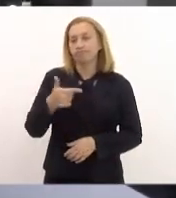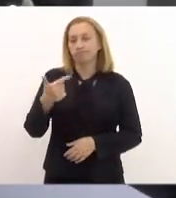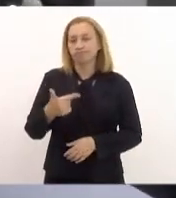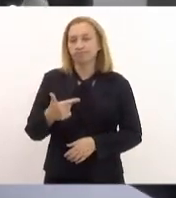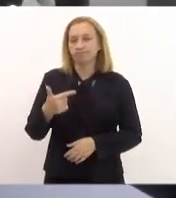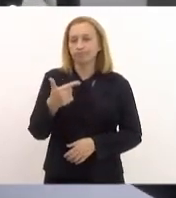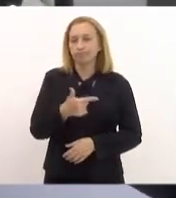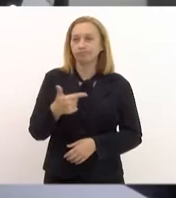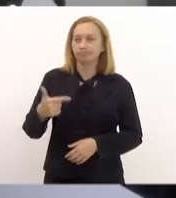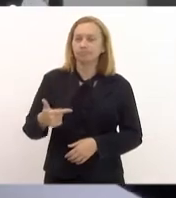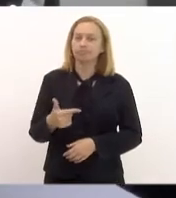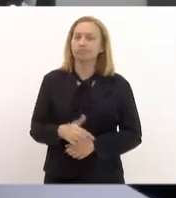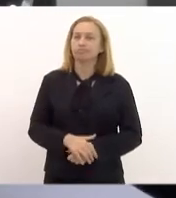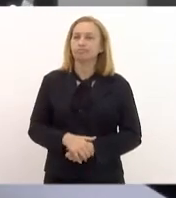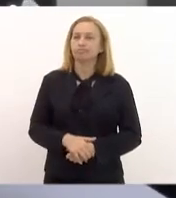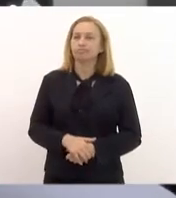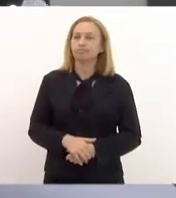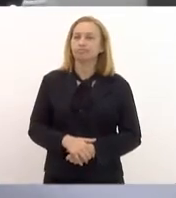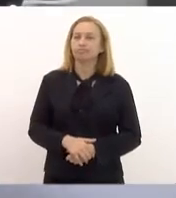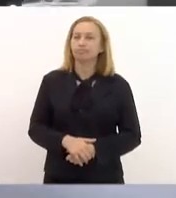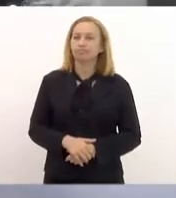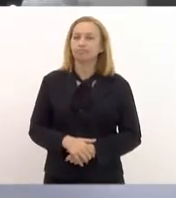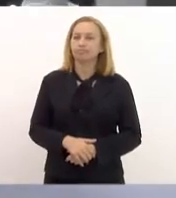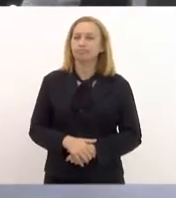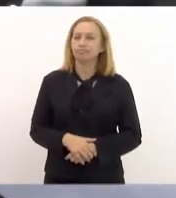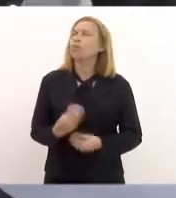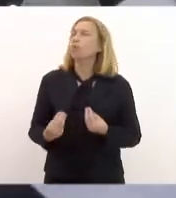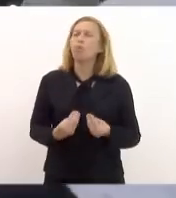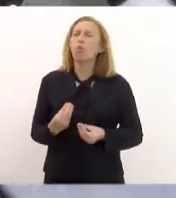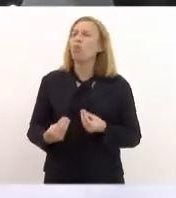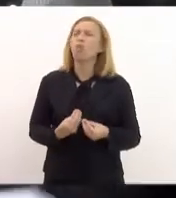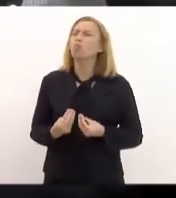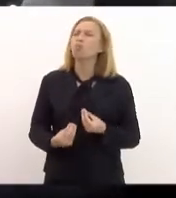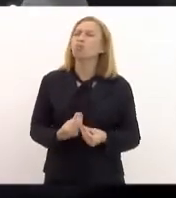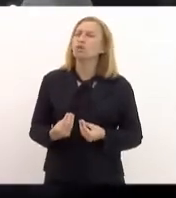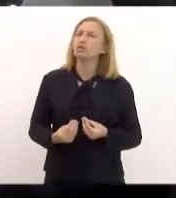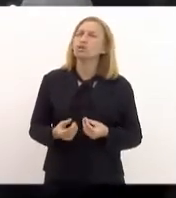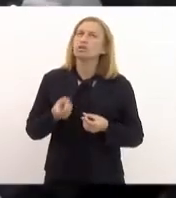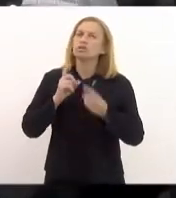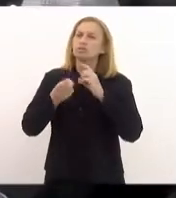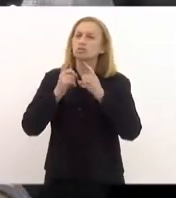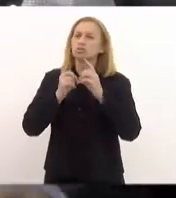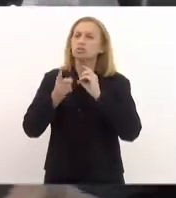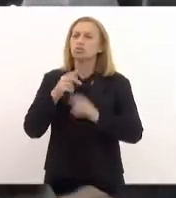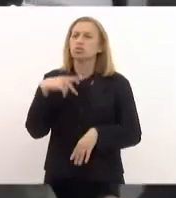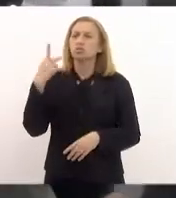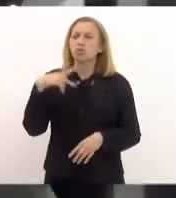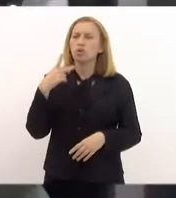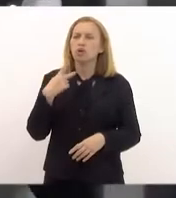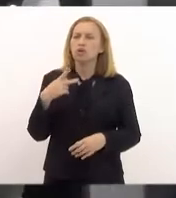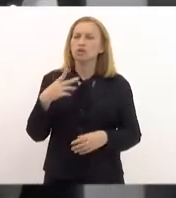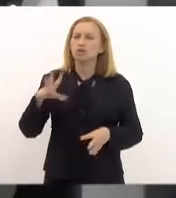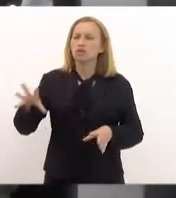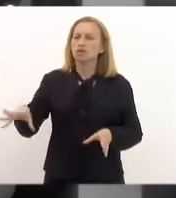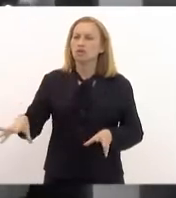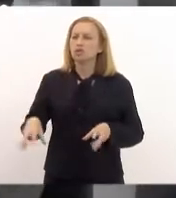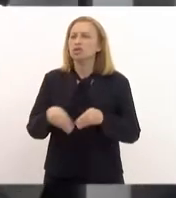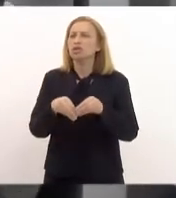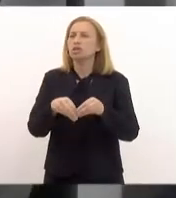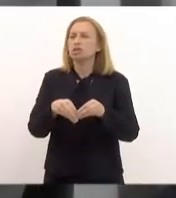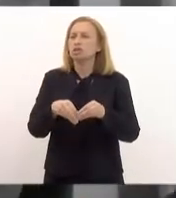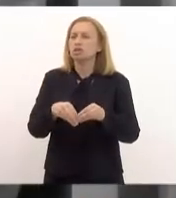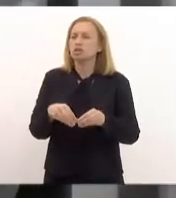com a inclusão de Petrópolis, 22 municípios. Como é que você vai discutir políticas de integração sem